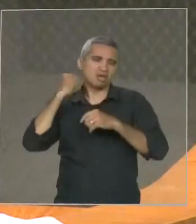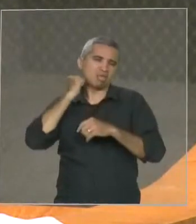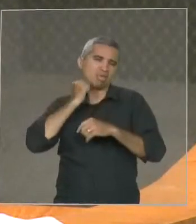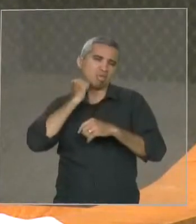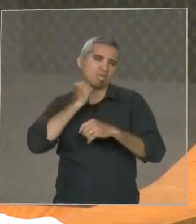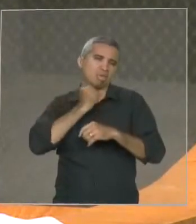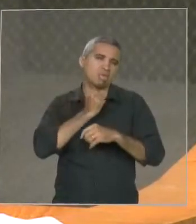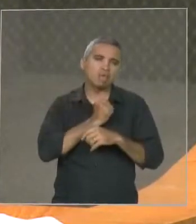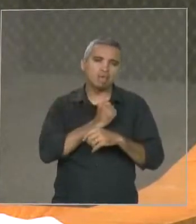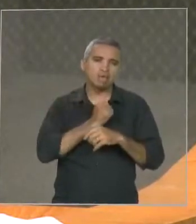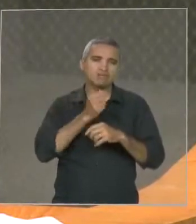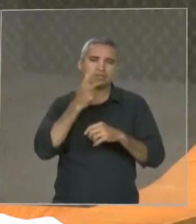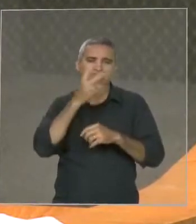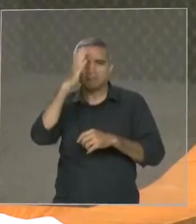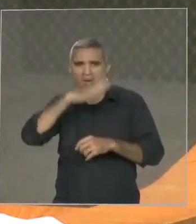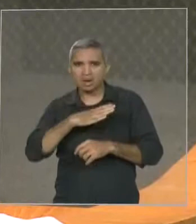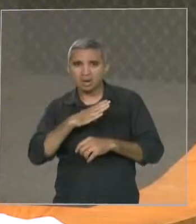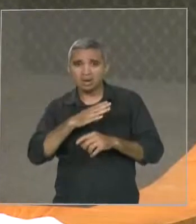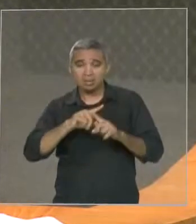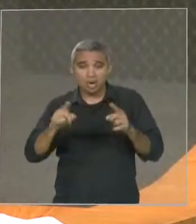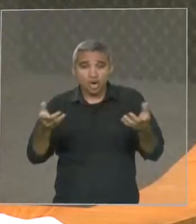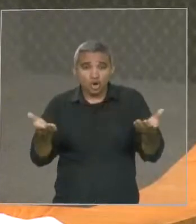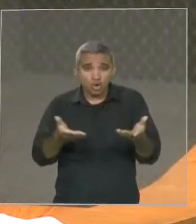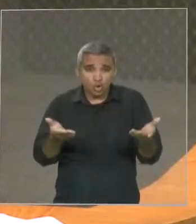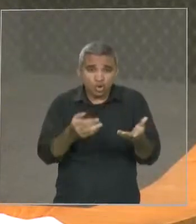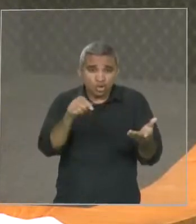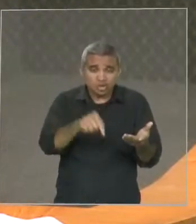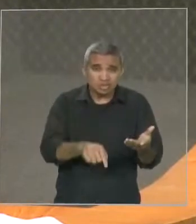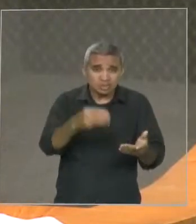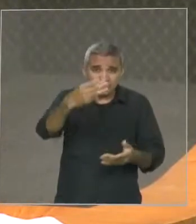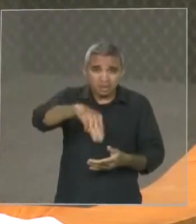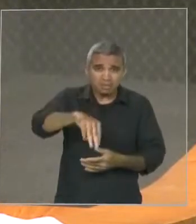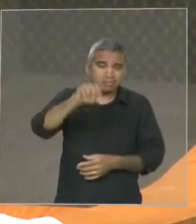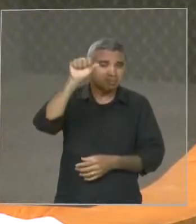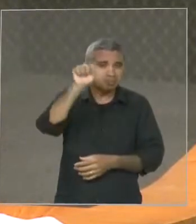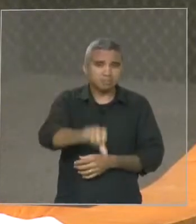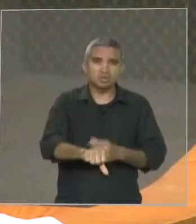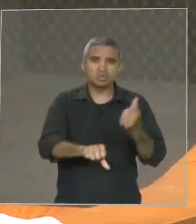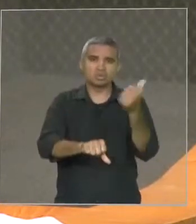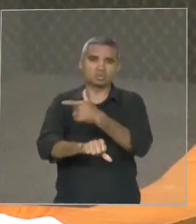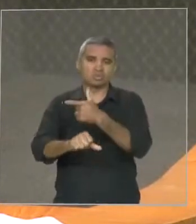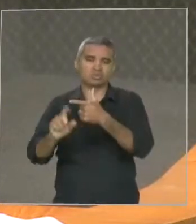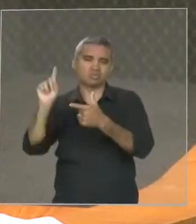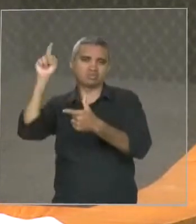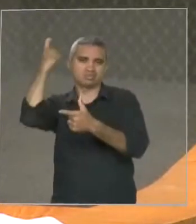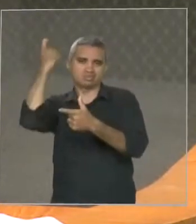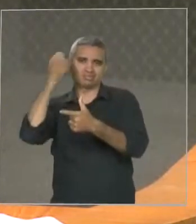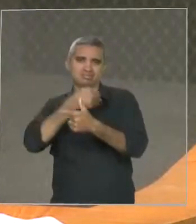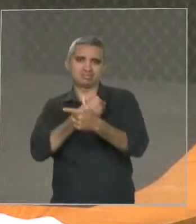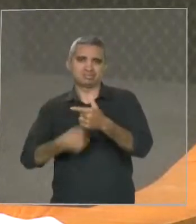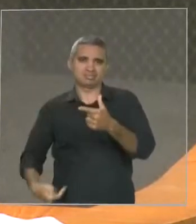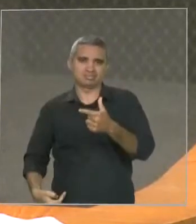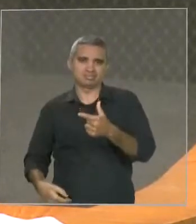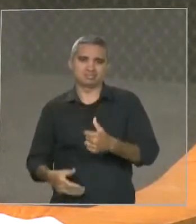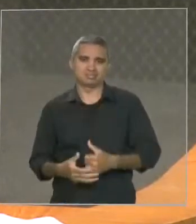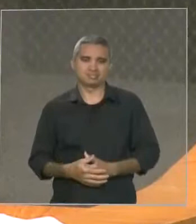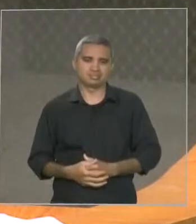está acontecendo hoje é muito pior, porque isso é muito pior do que o que acontecia em Pedrinhas, porque o que acontecia em